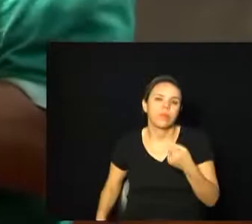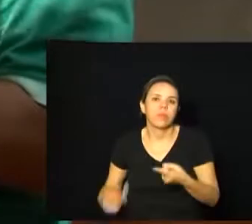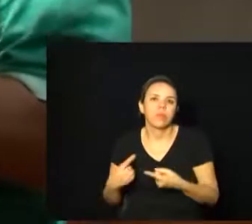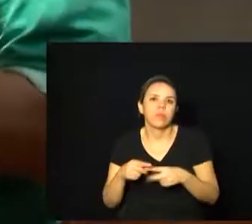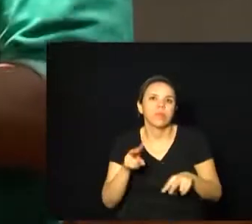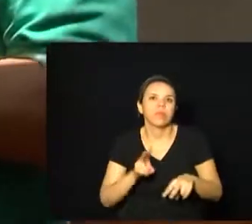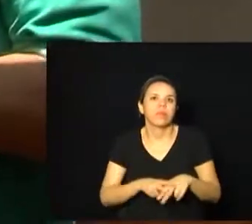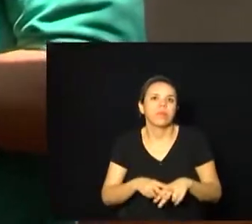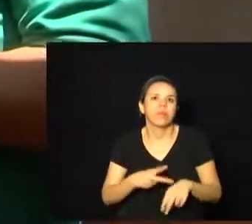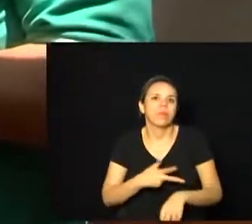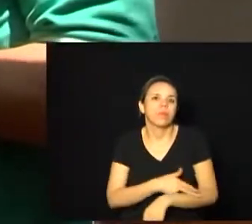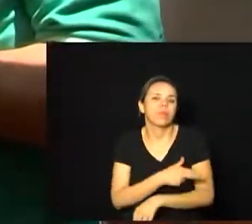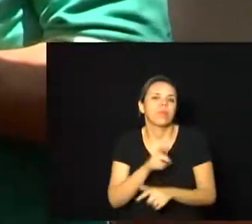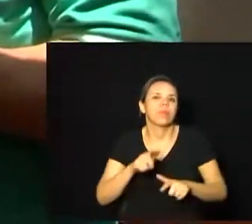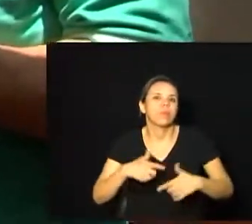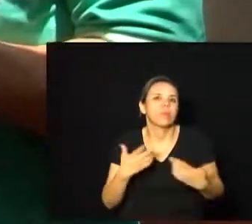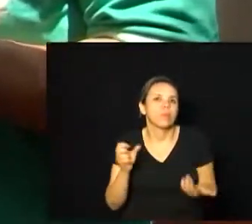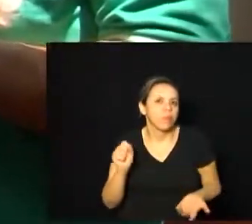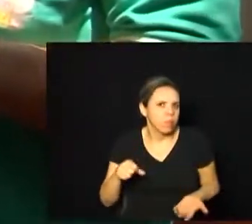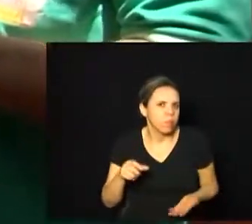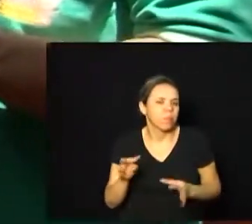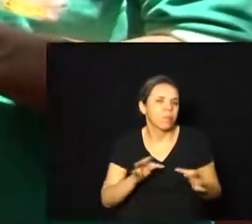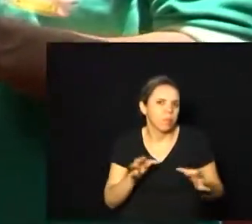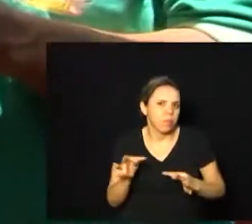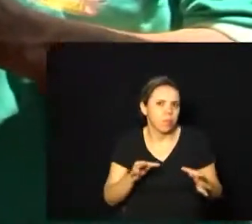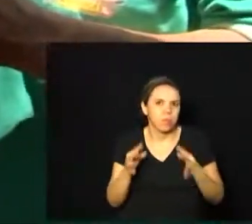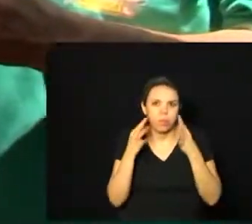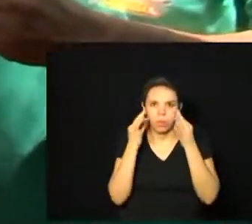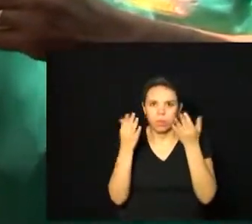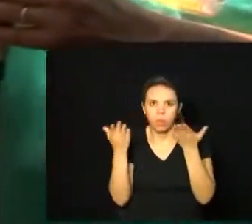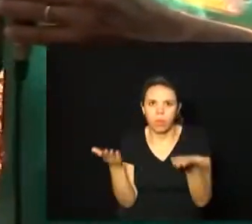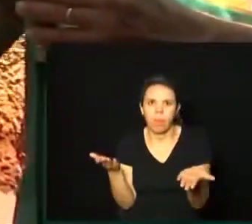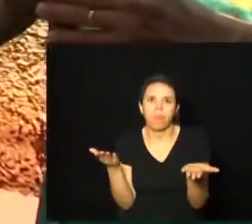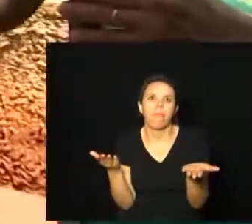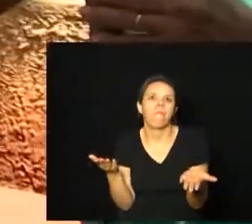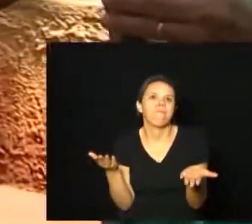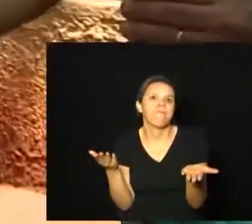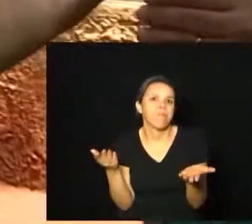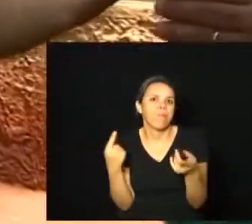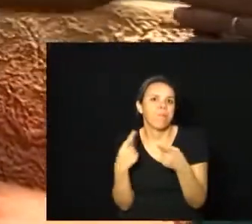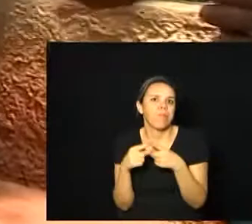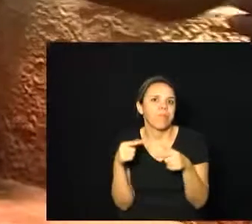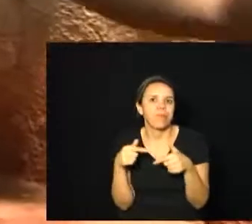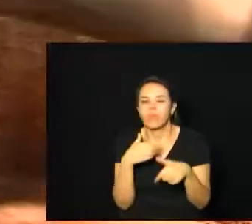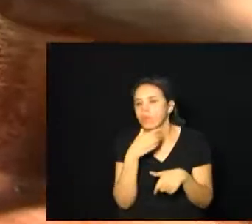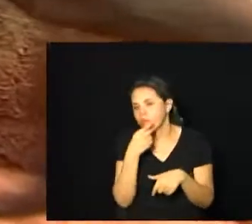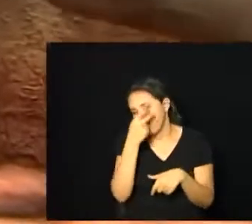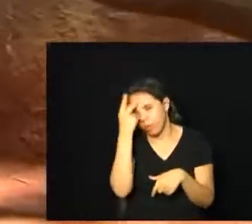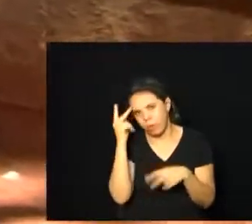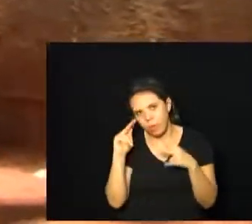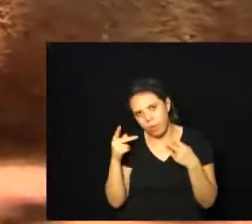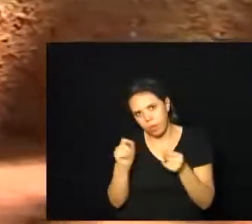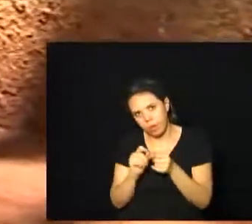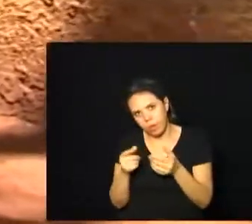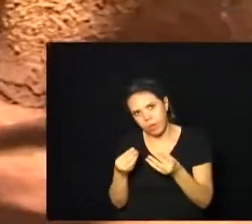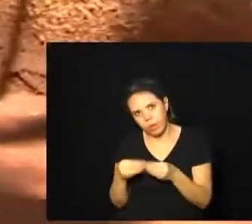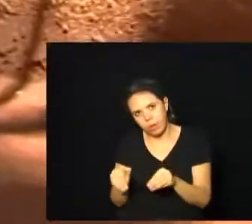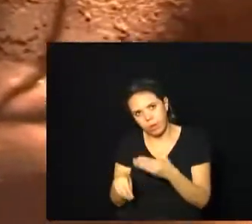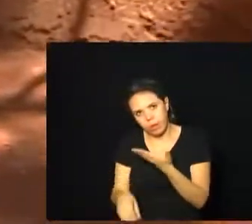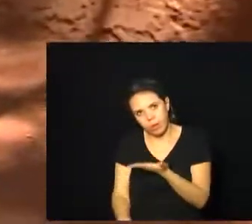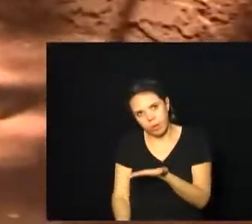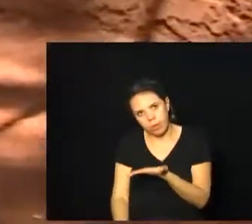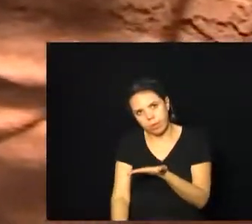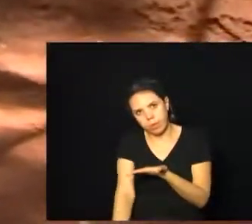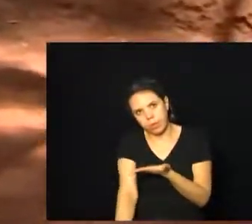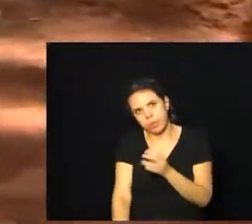animal mutilado no recinto? Sim, para chamar a sua atenção, porque é a ação do homem que causou isso. Então, é uma